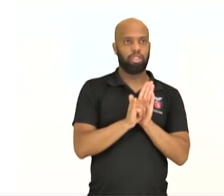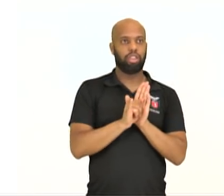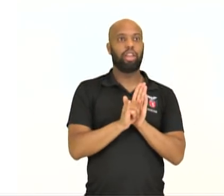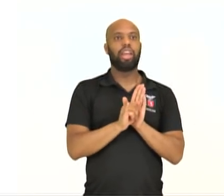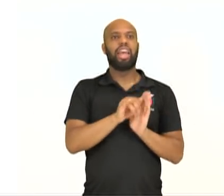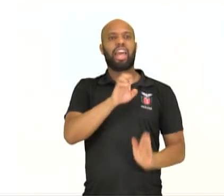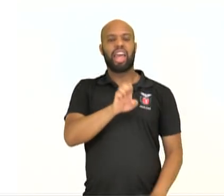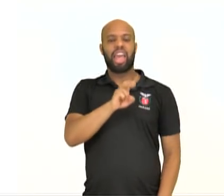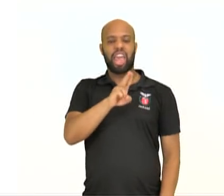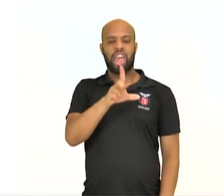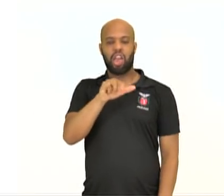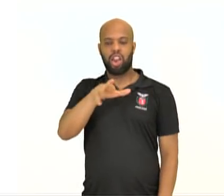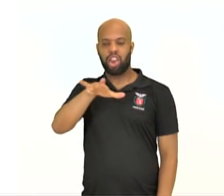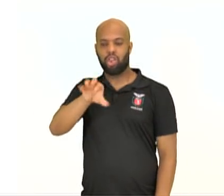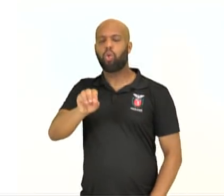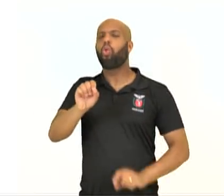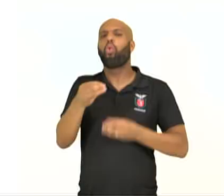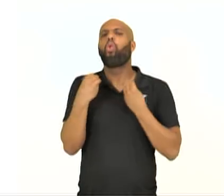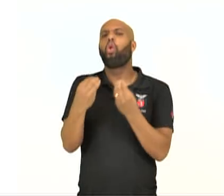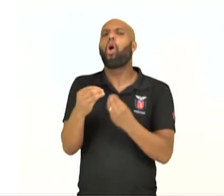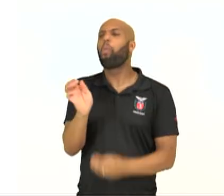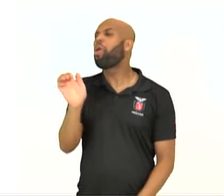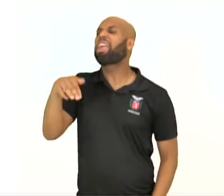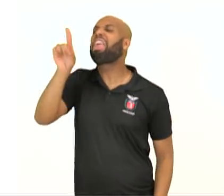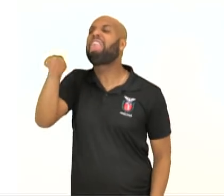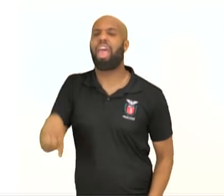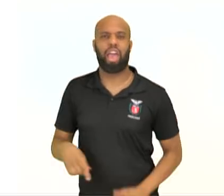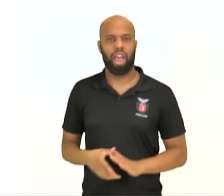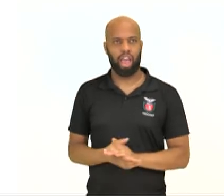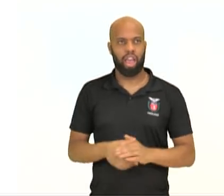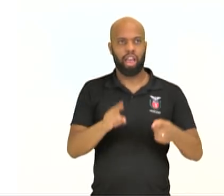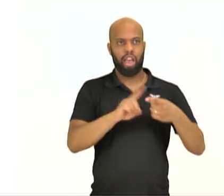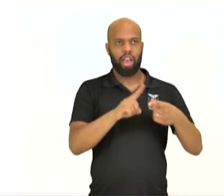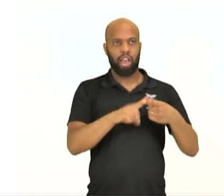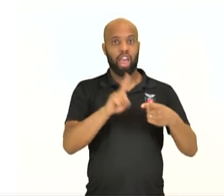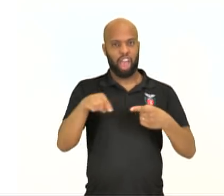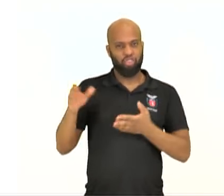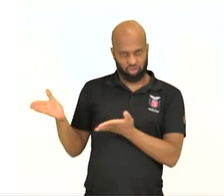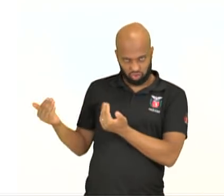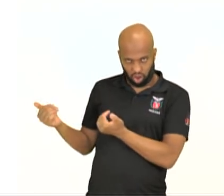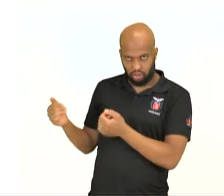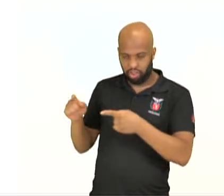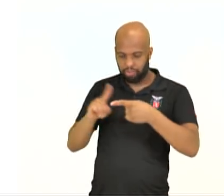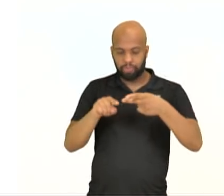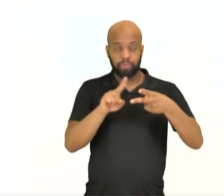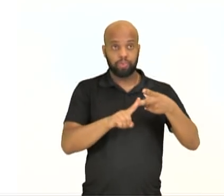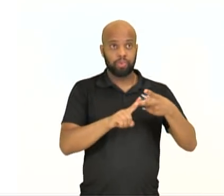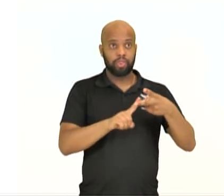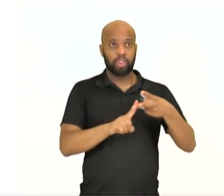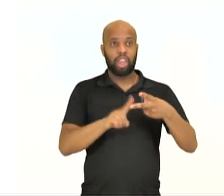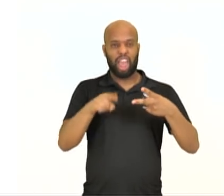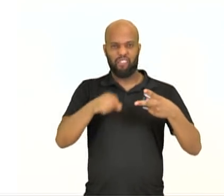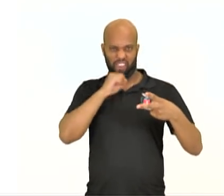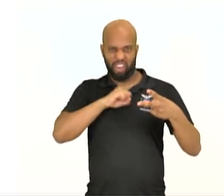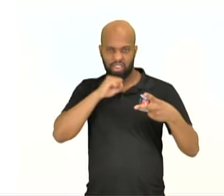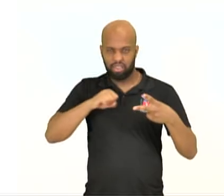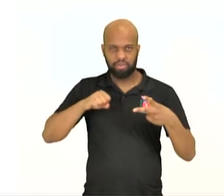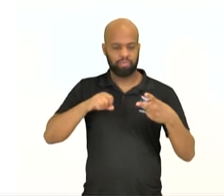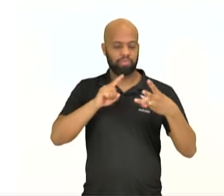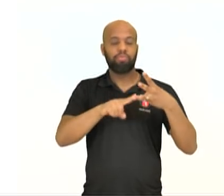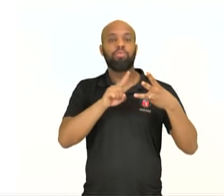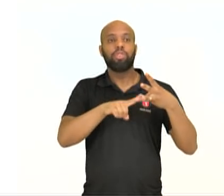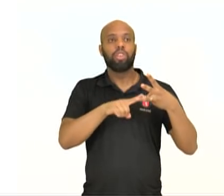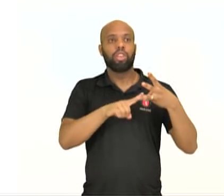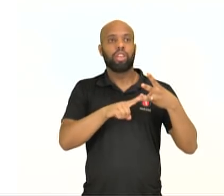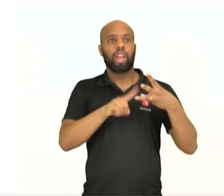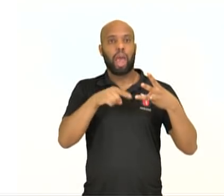eu lírico pode ser definido como letra A, um jovem, letra B, um velho,